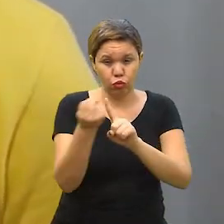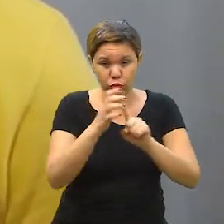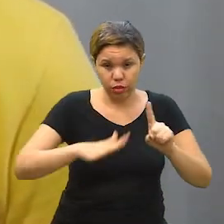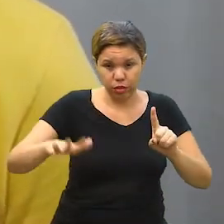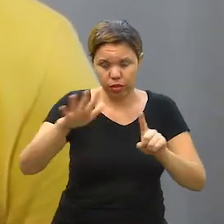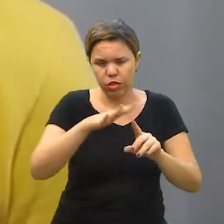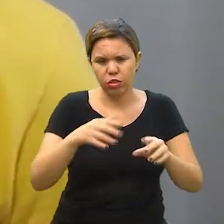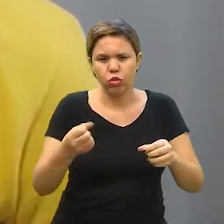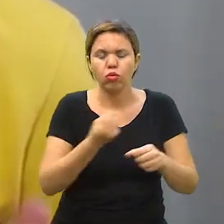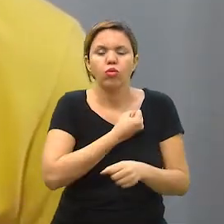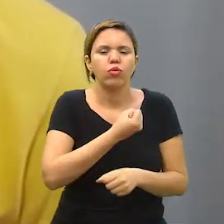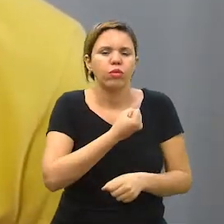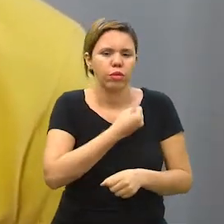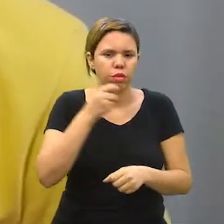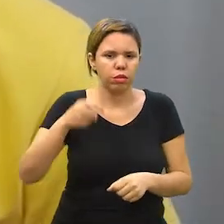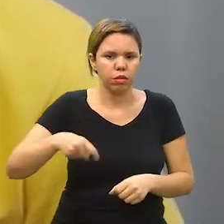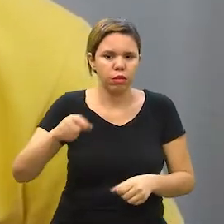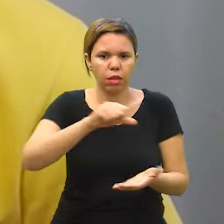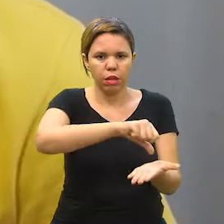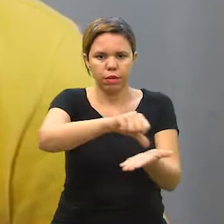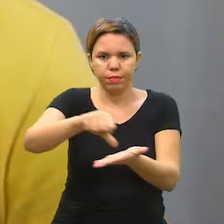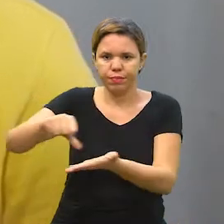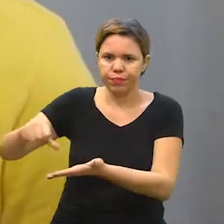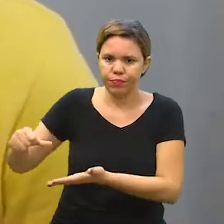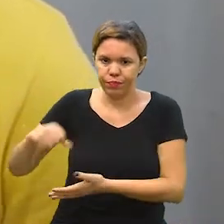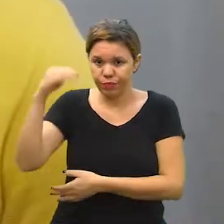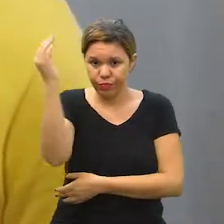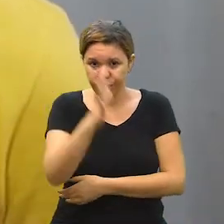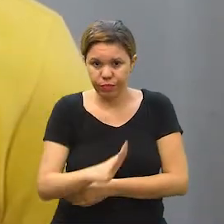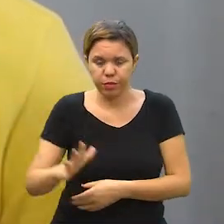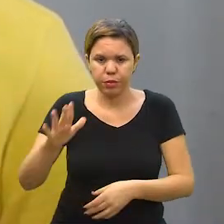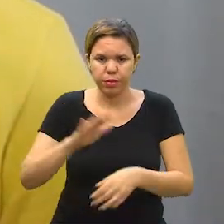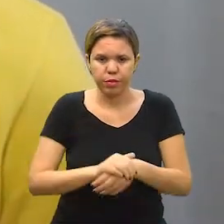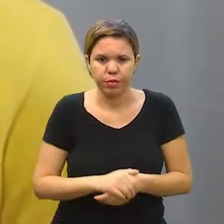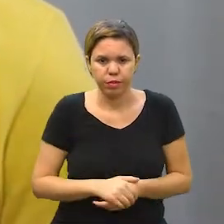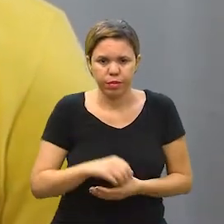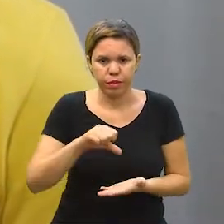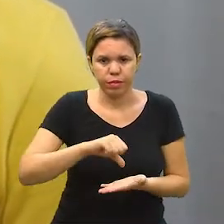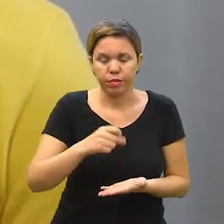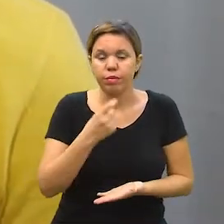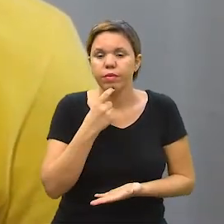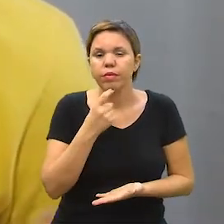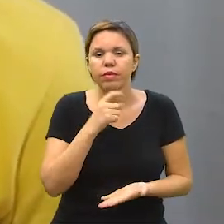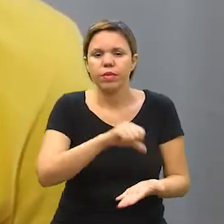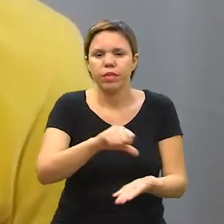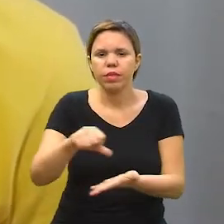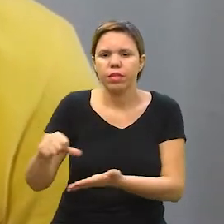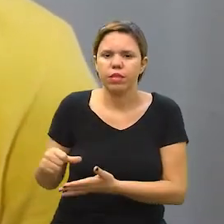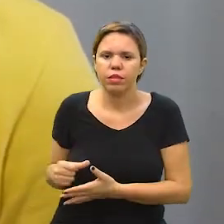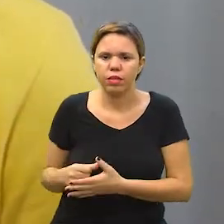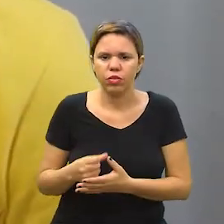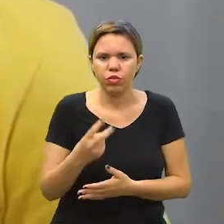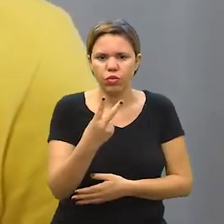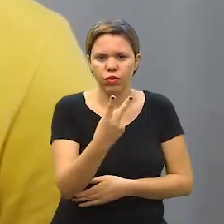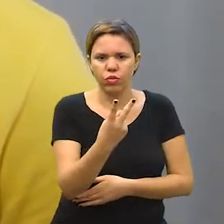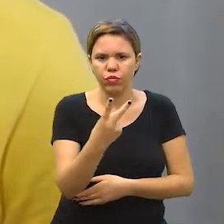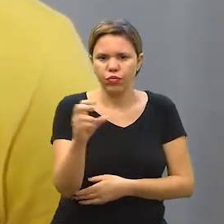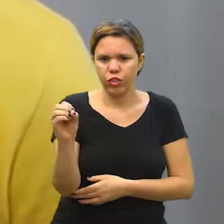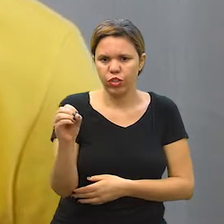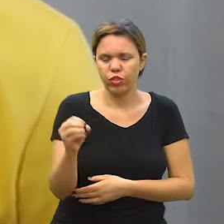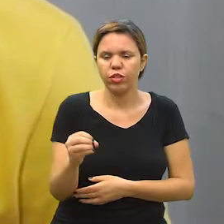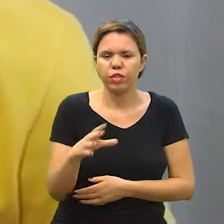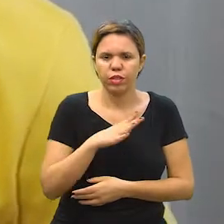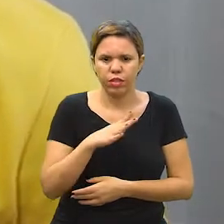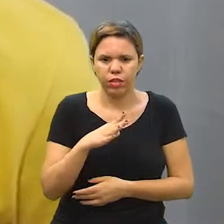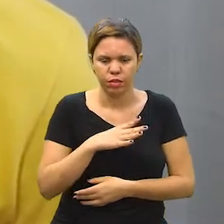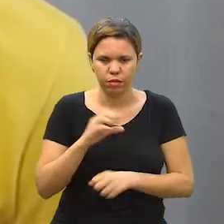atualizar então os números aqui da região e também do Brasil, né? Na região metropolitana de Campinas, que é formada aí por 20 cidades, o